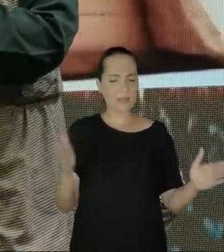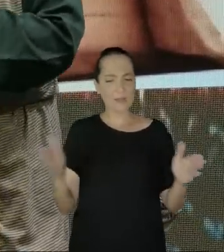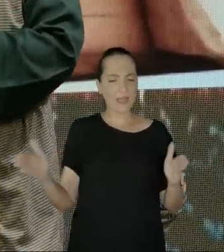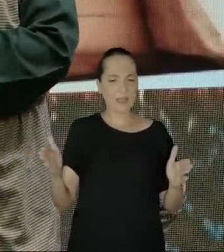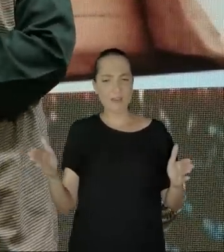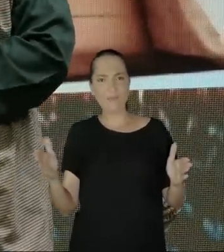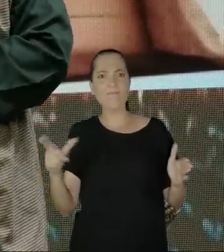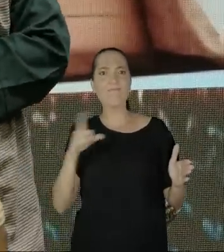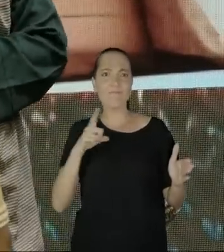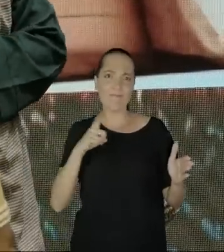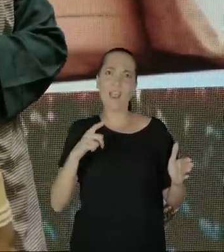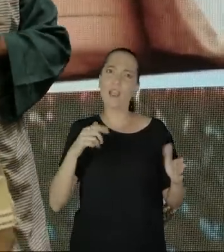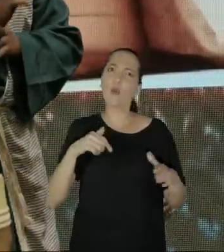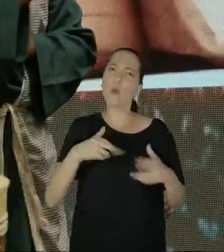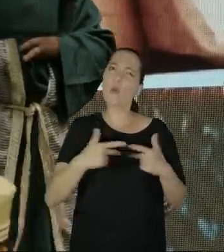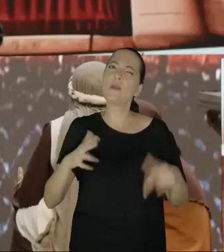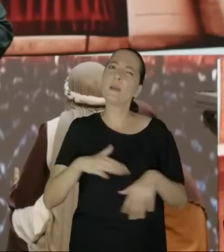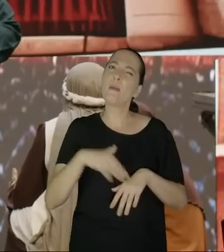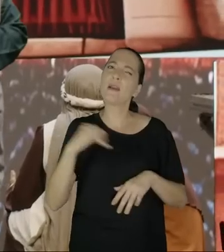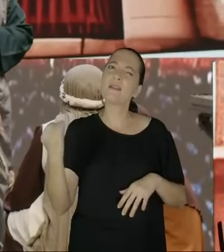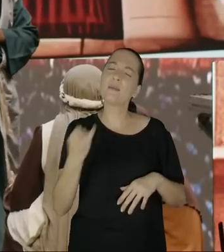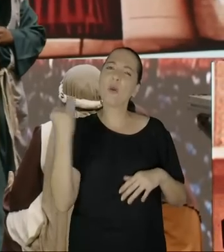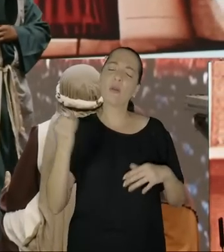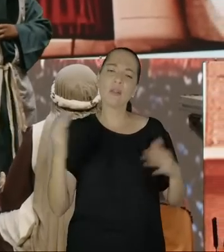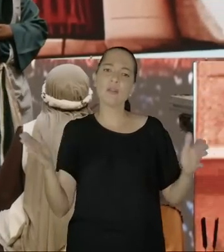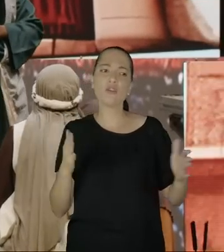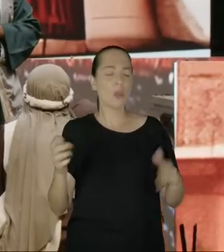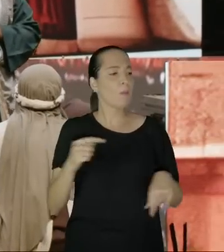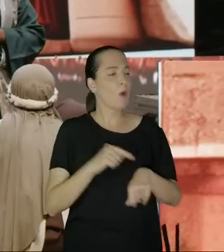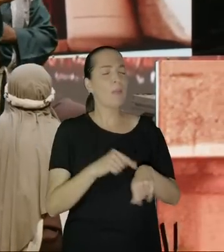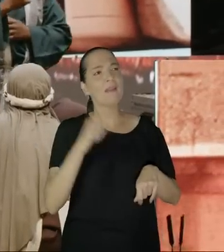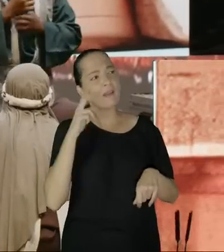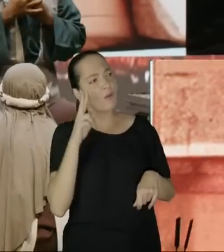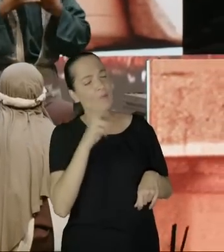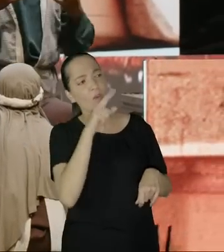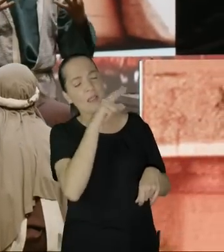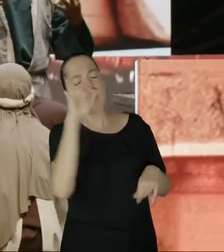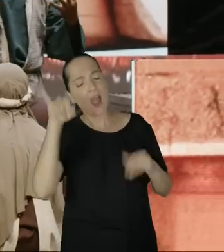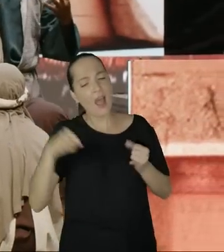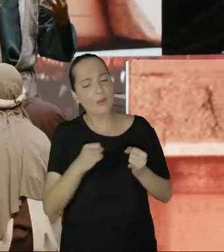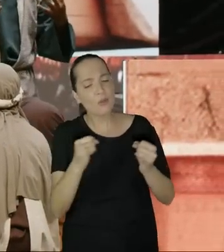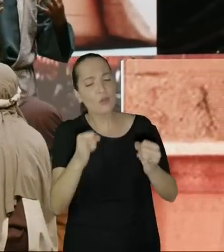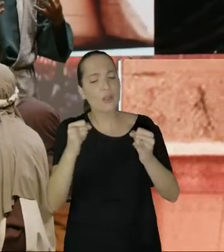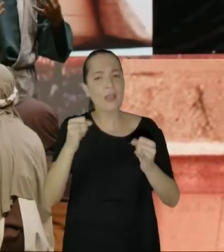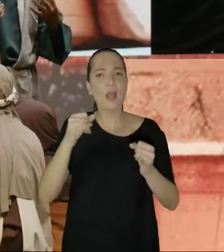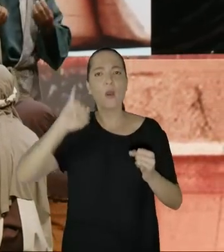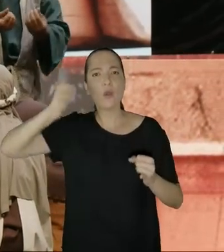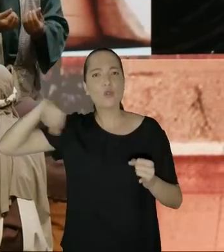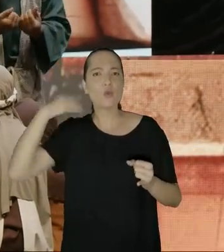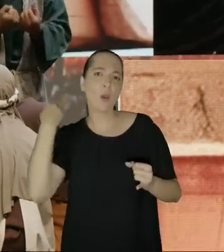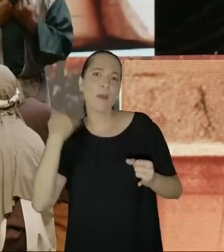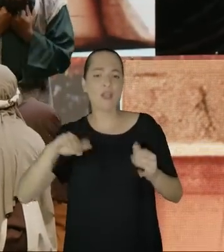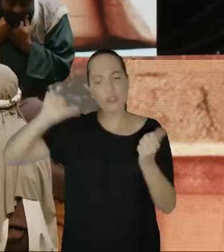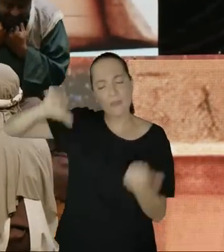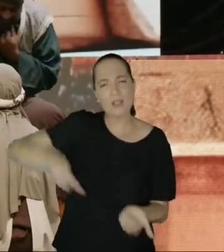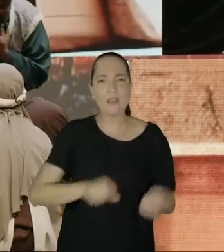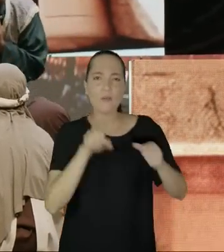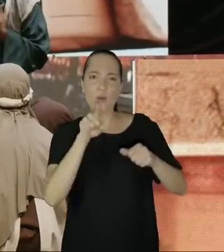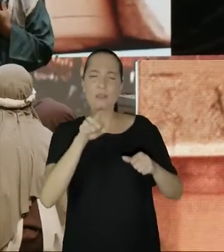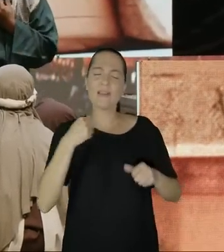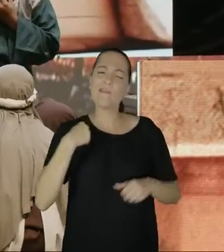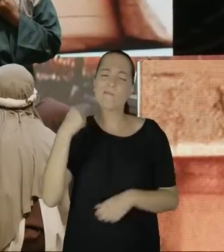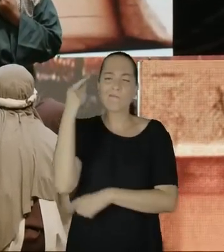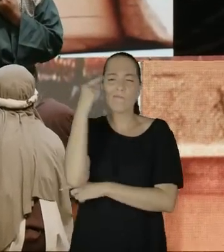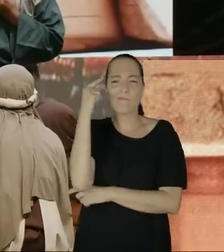entre o nascimento e a morte. Quando eu te vi no Rio Jordão, sendo batizado por João Batista, eu comecei a